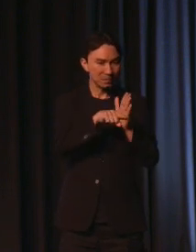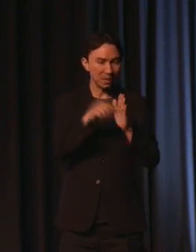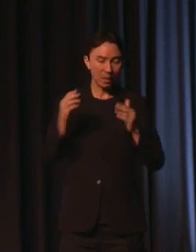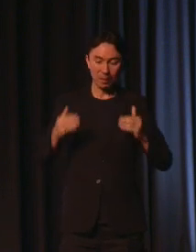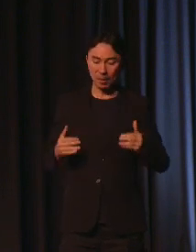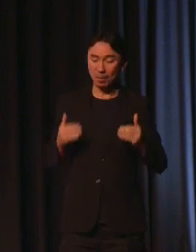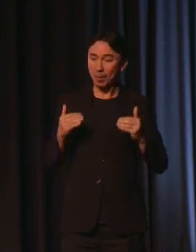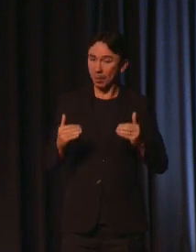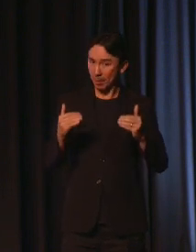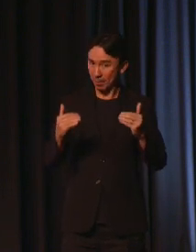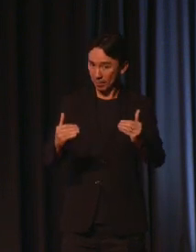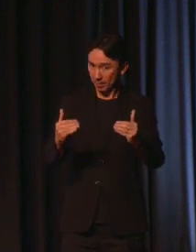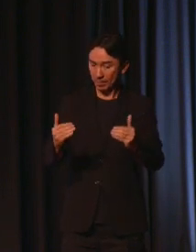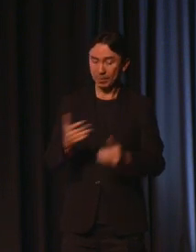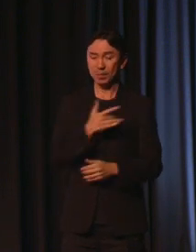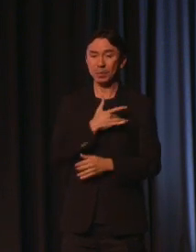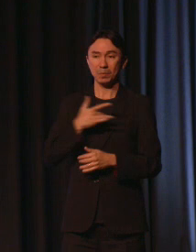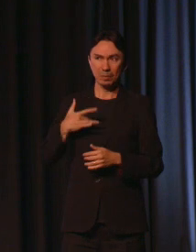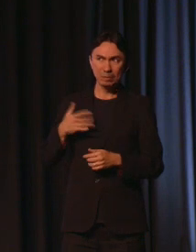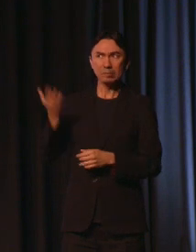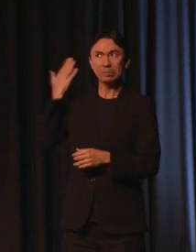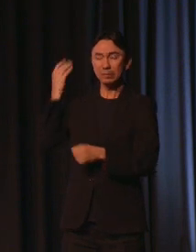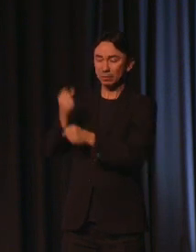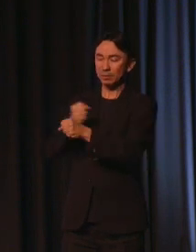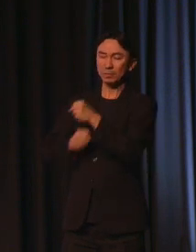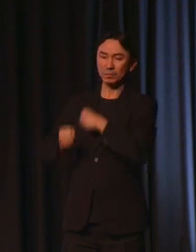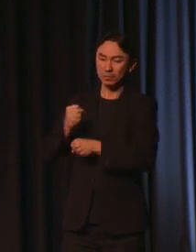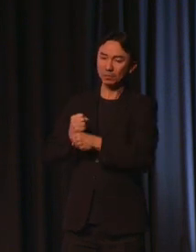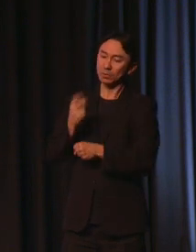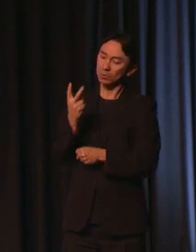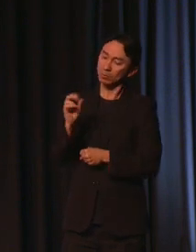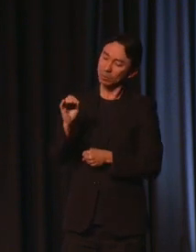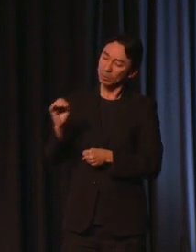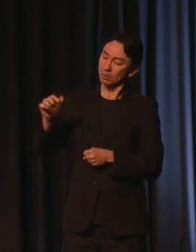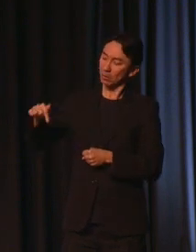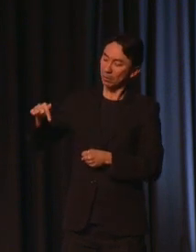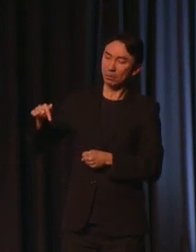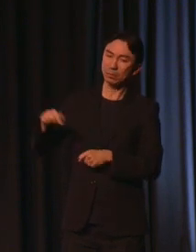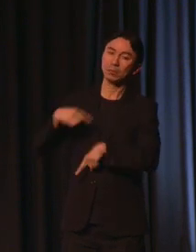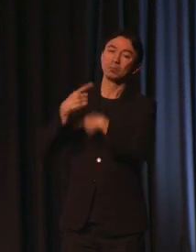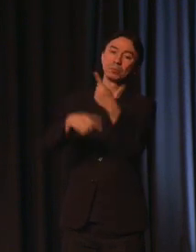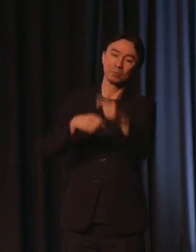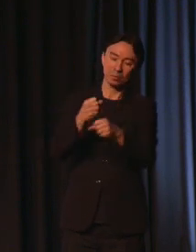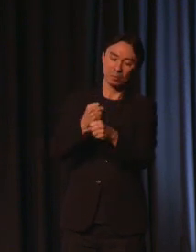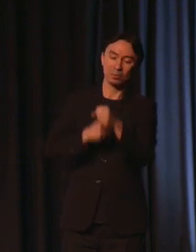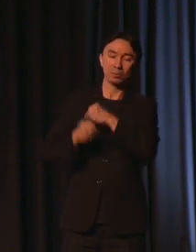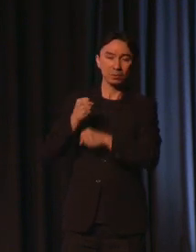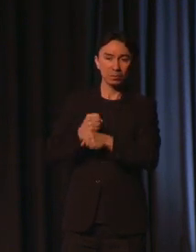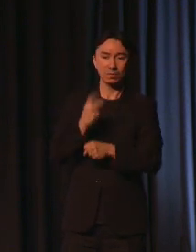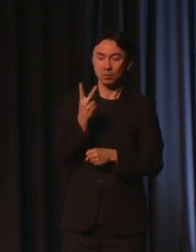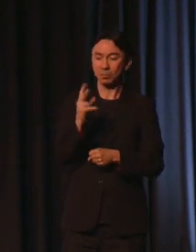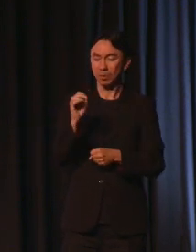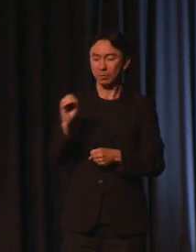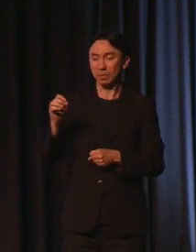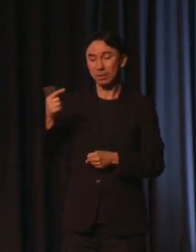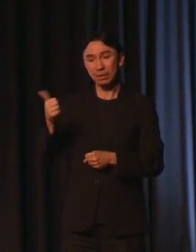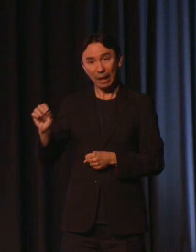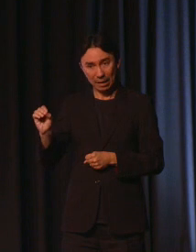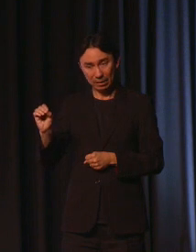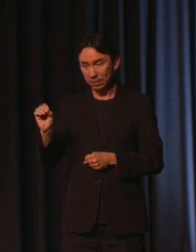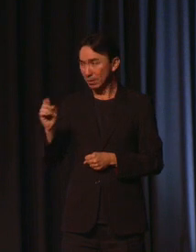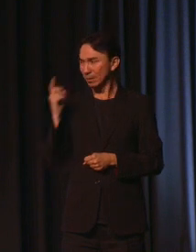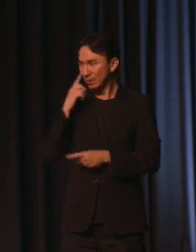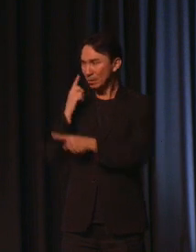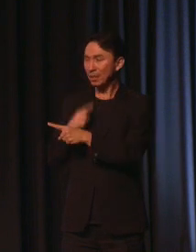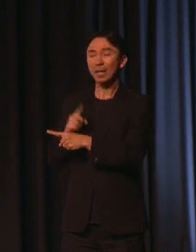Um foi em 2007 e outro em 2010. Nós vamos falar um pouquinho sobre isso, né? Então, para quem não sabe o que é um acórdão, é isso daí,